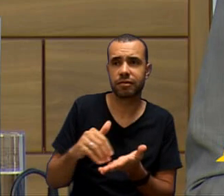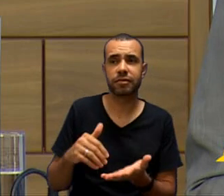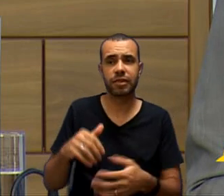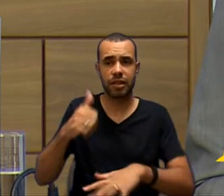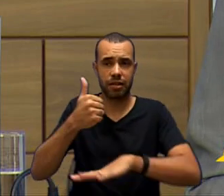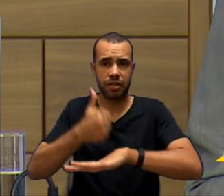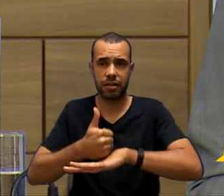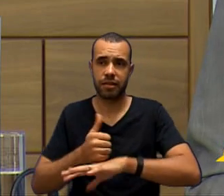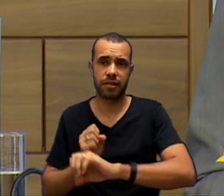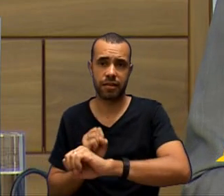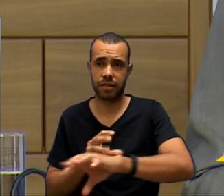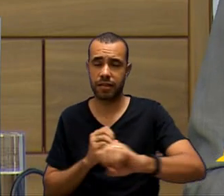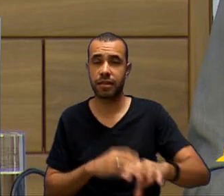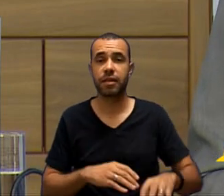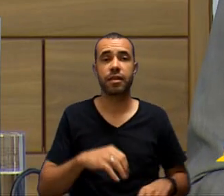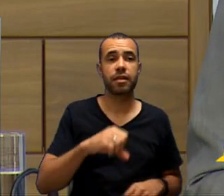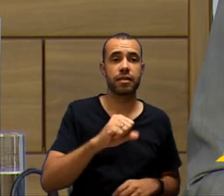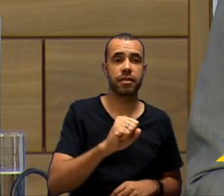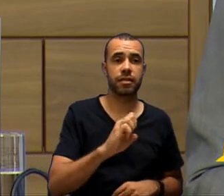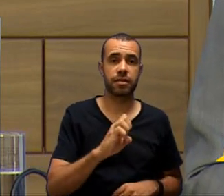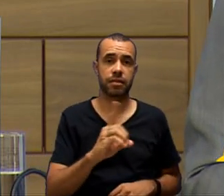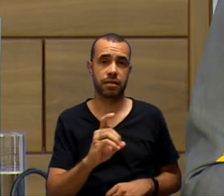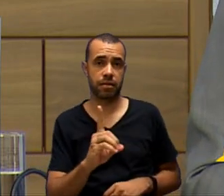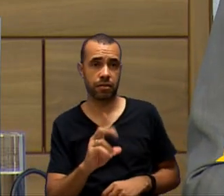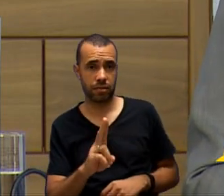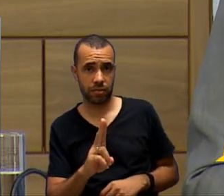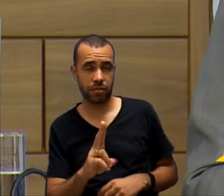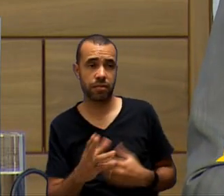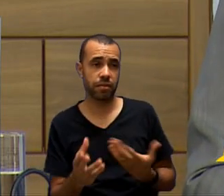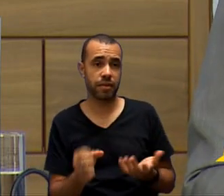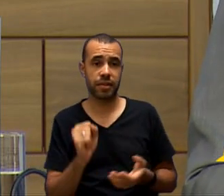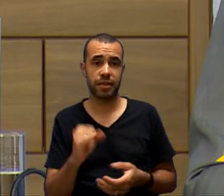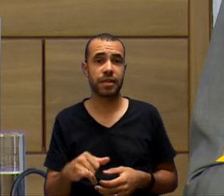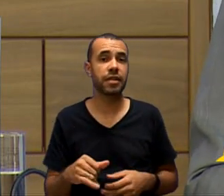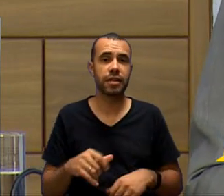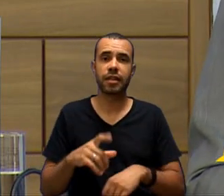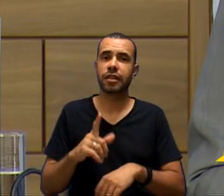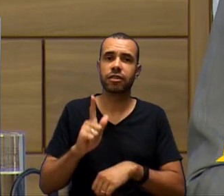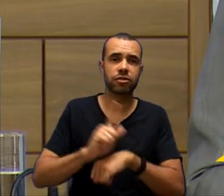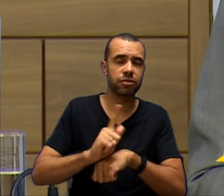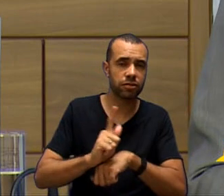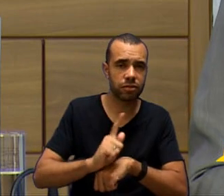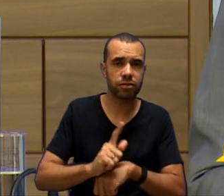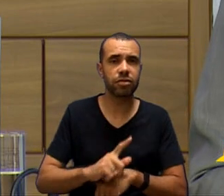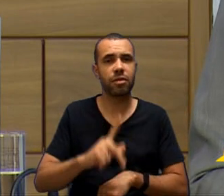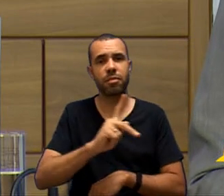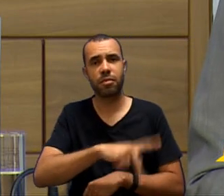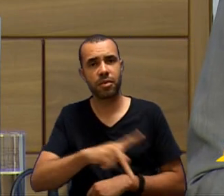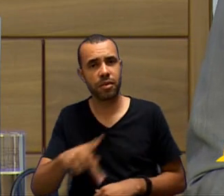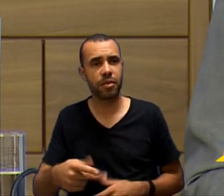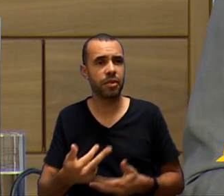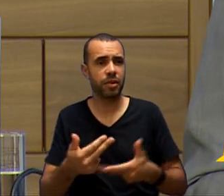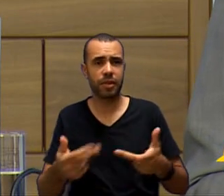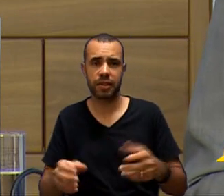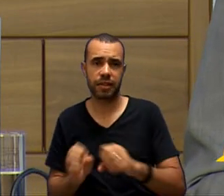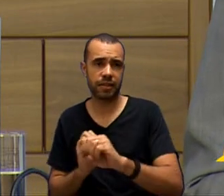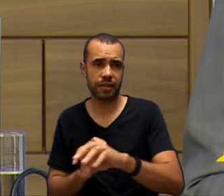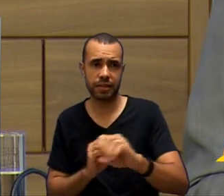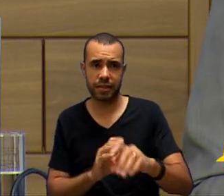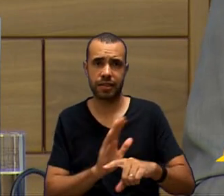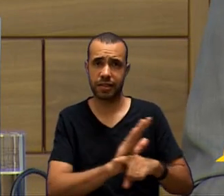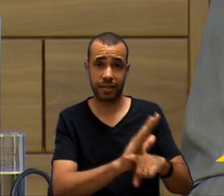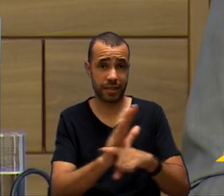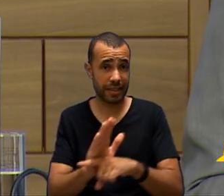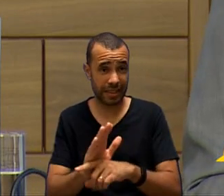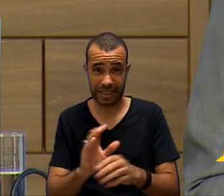profissionais, professores, gestores, nada disso seria possível. E, de maneira muito especial, cumprimentar o